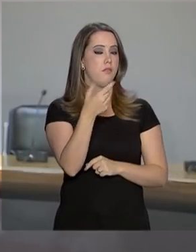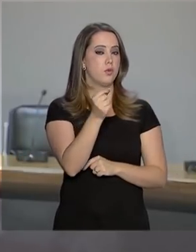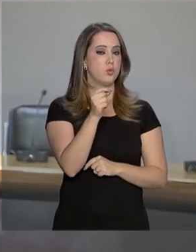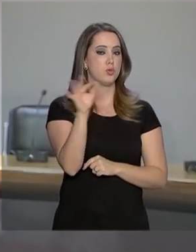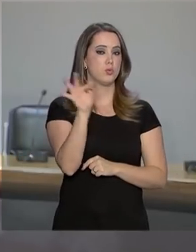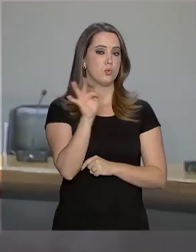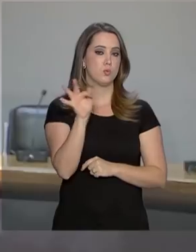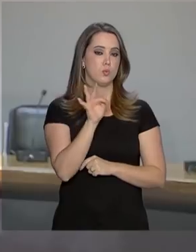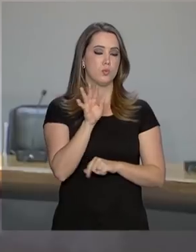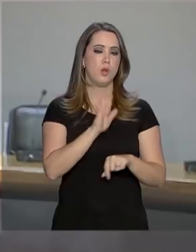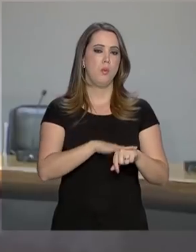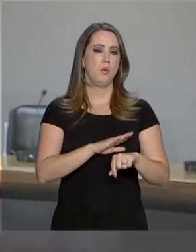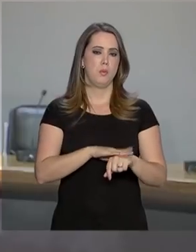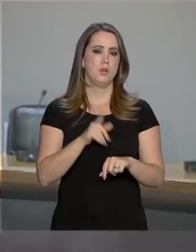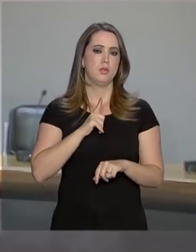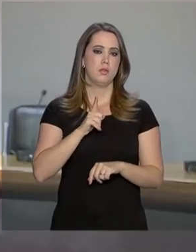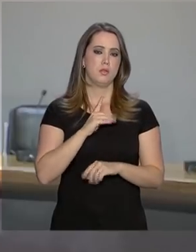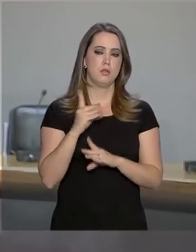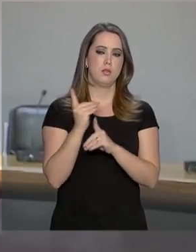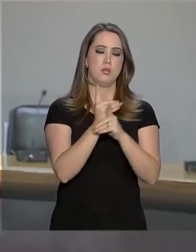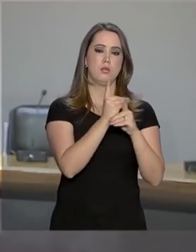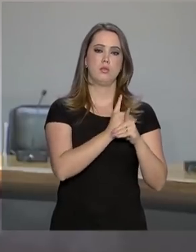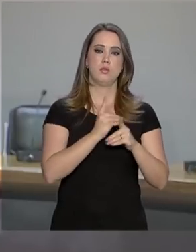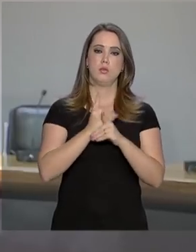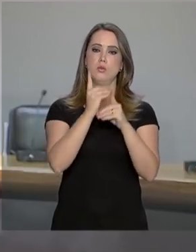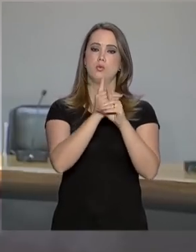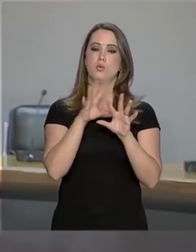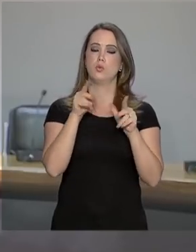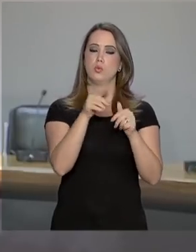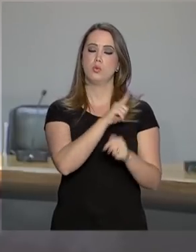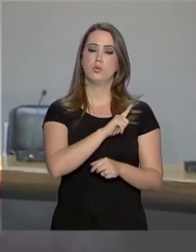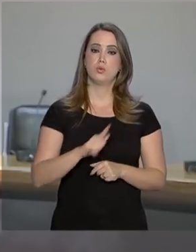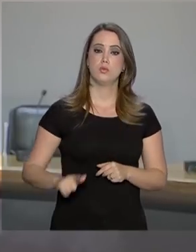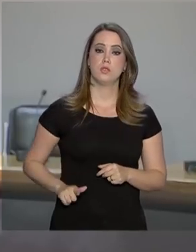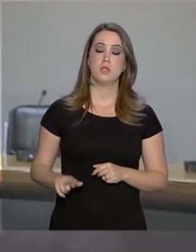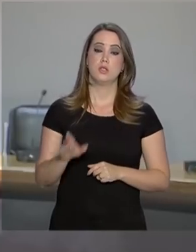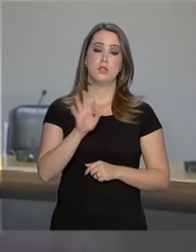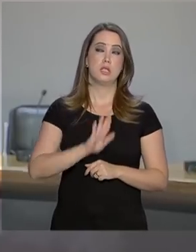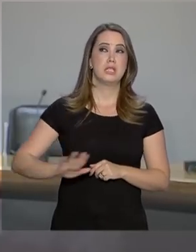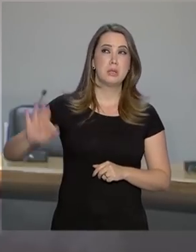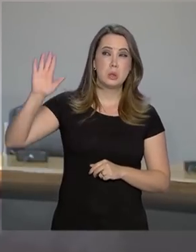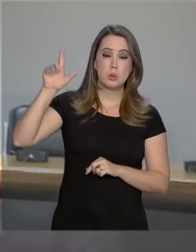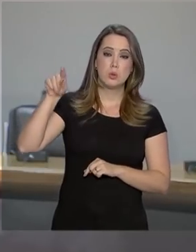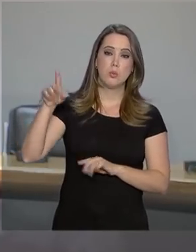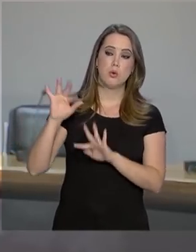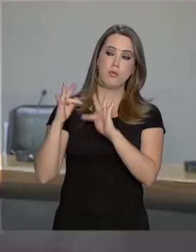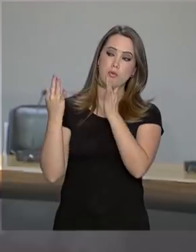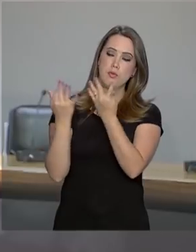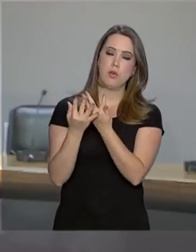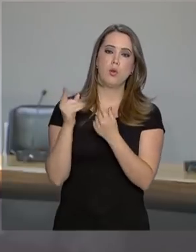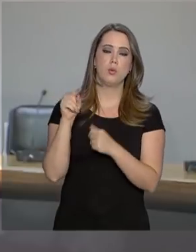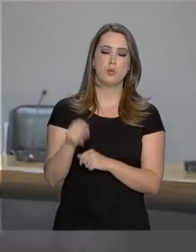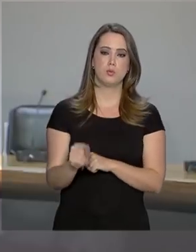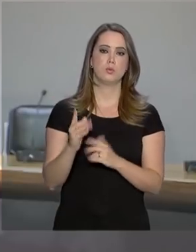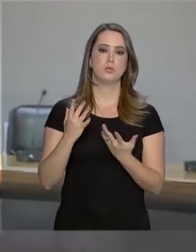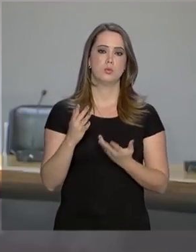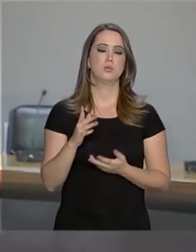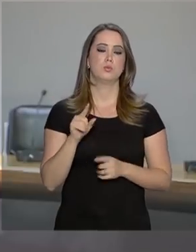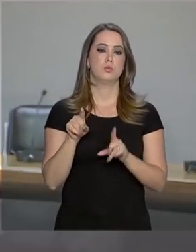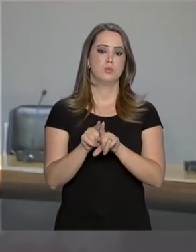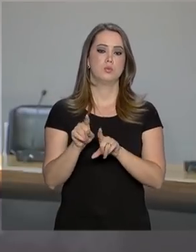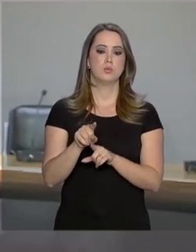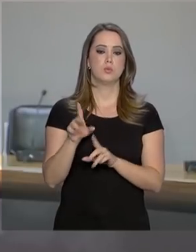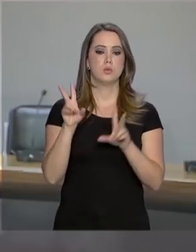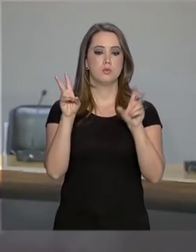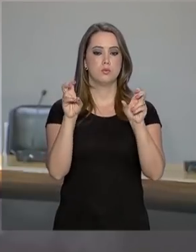Fevereiro quando haverá um encontro com todos os governadores do país para num um fórum né eles vão se encontrar nesse fórum e